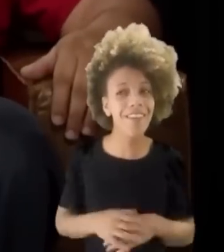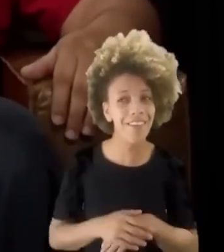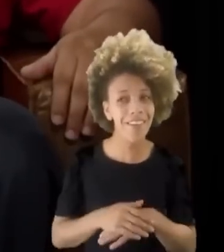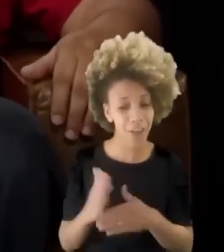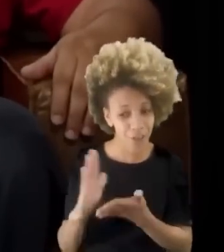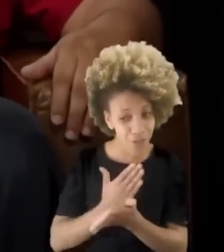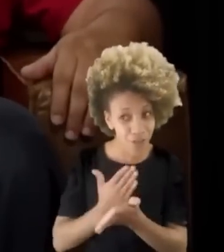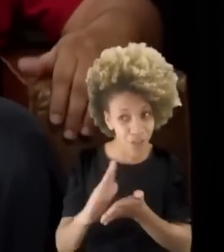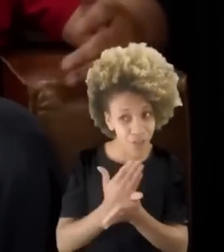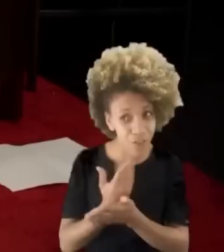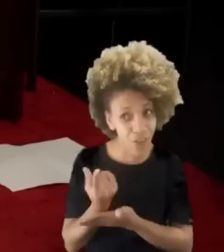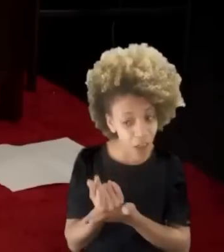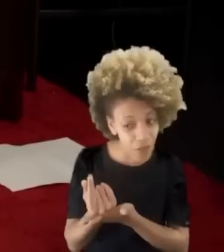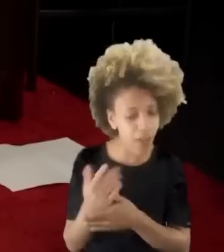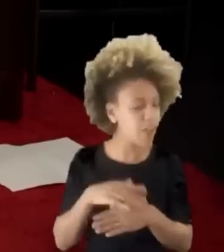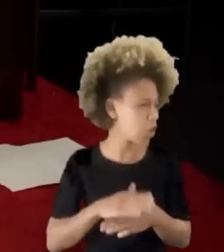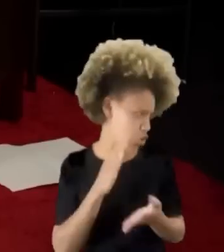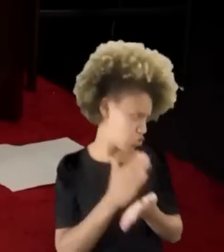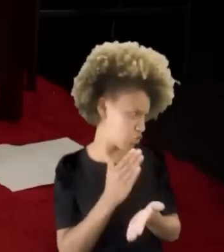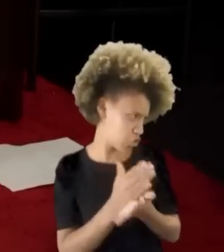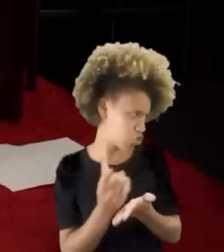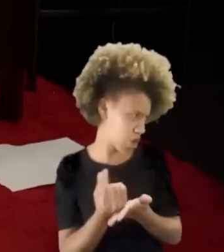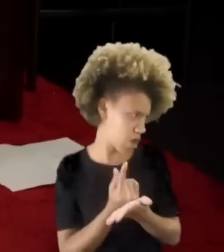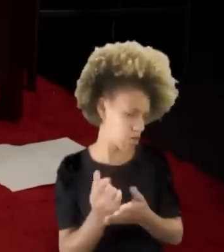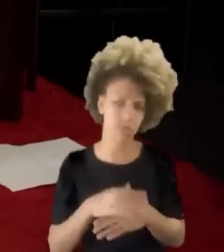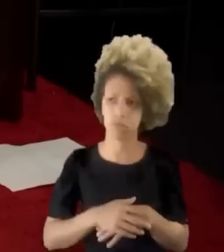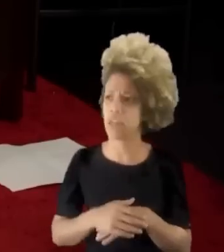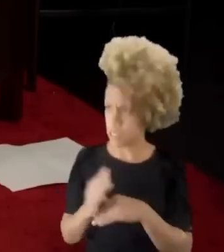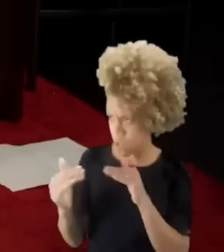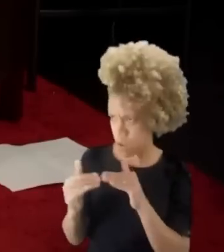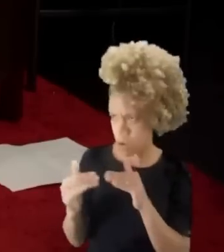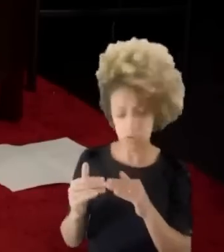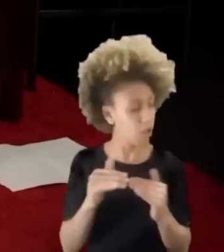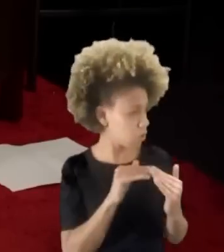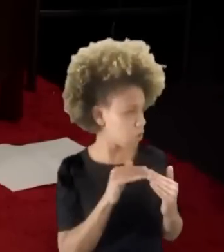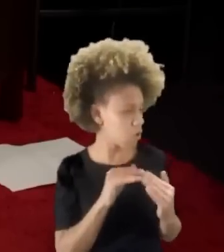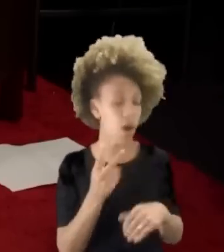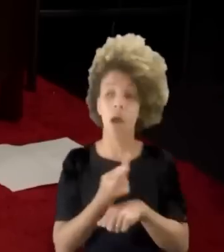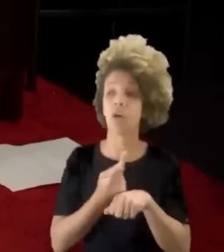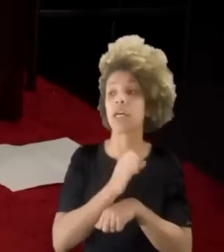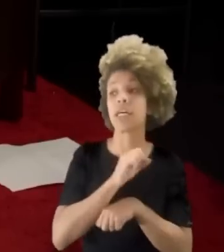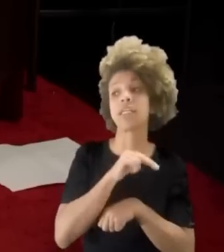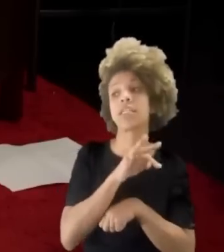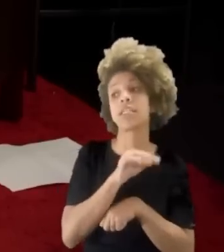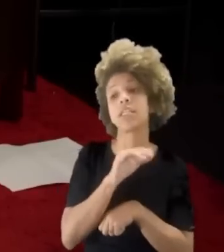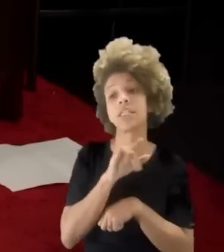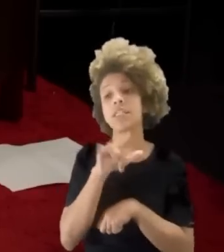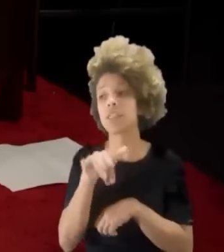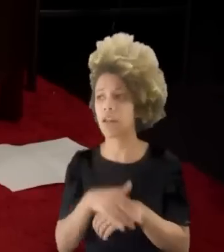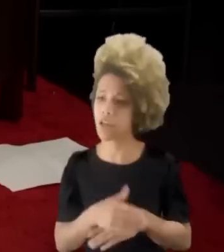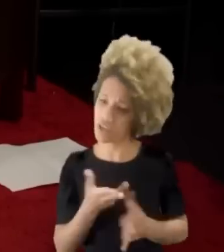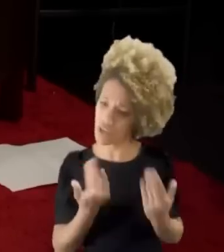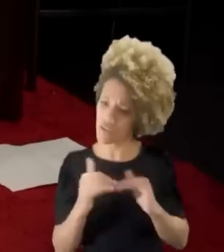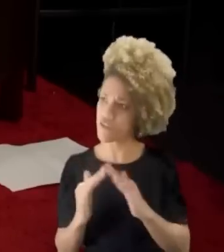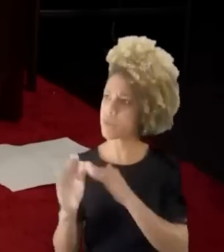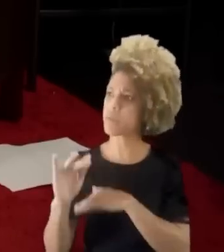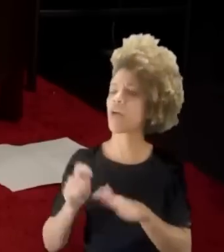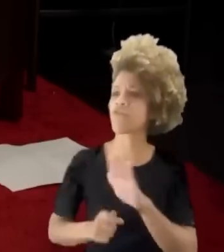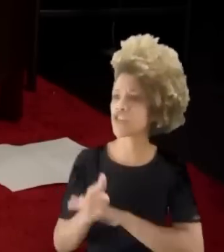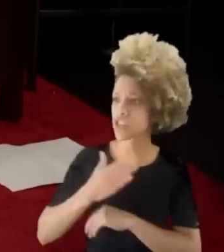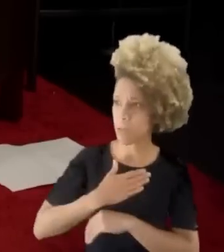traz para nós mano você tá procurando casa na Santa Cecília vem morar na minha quebrada